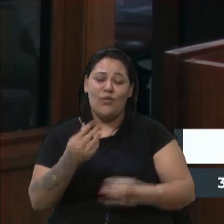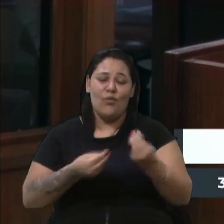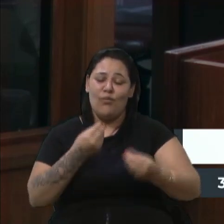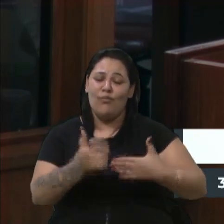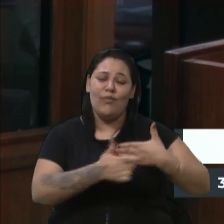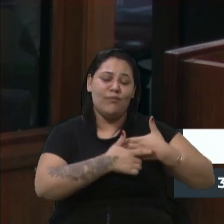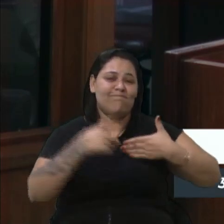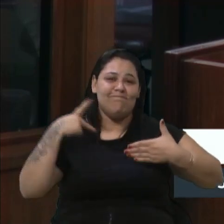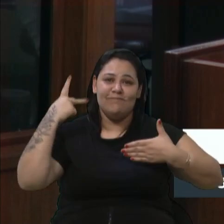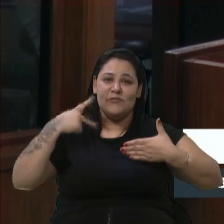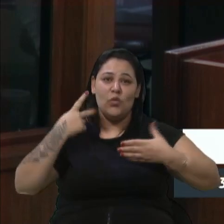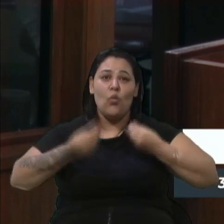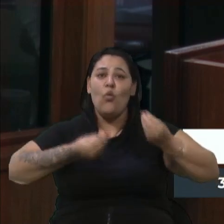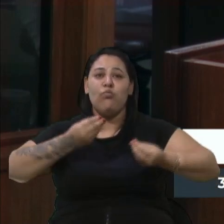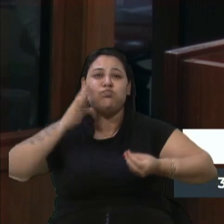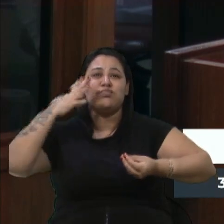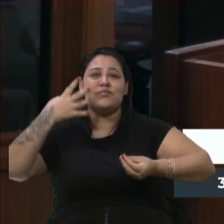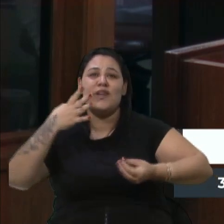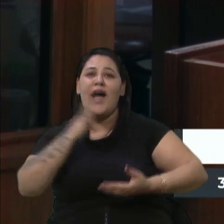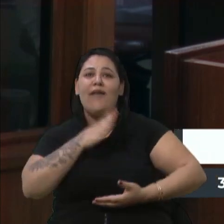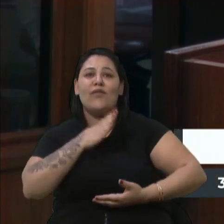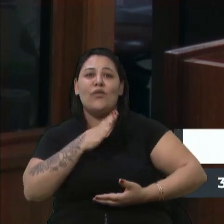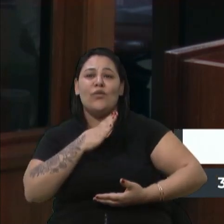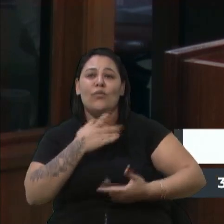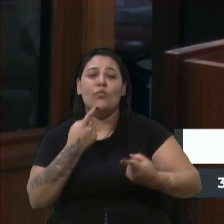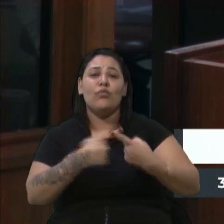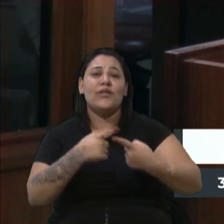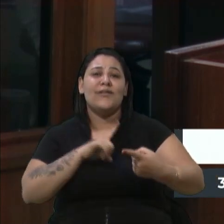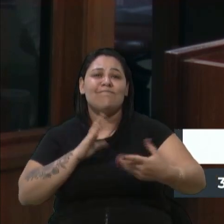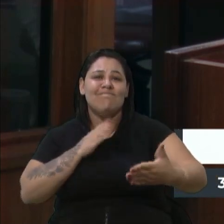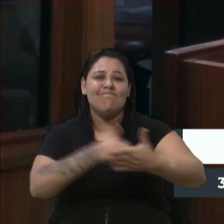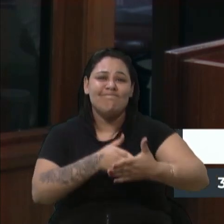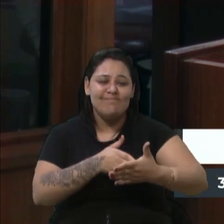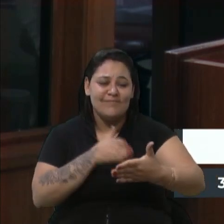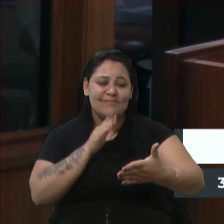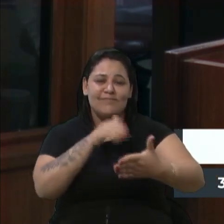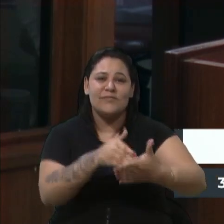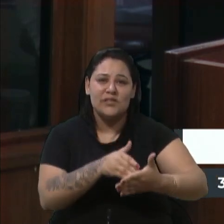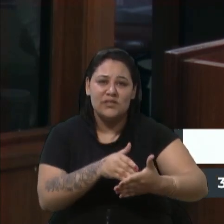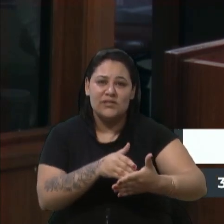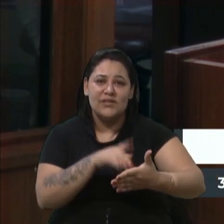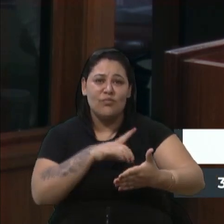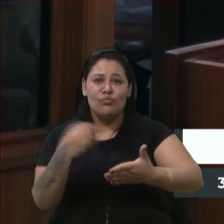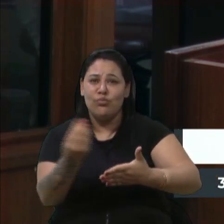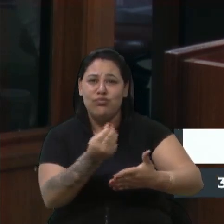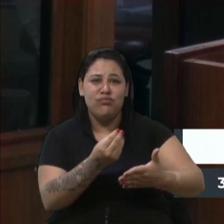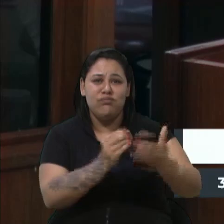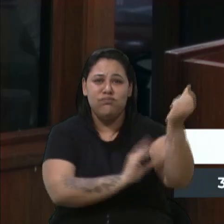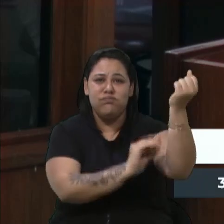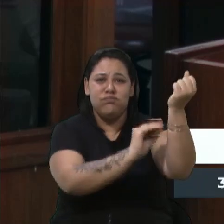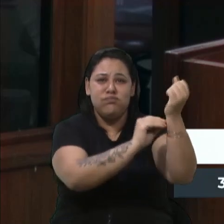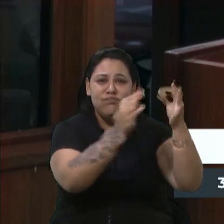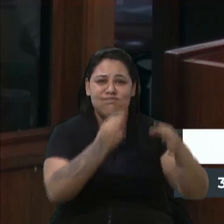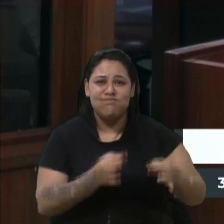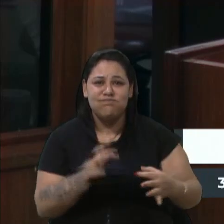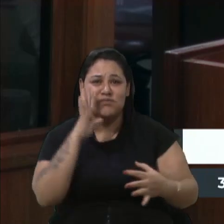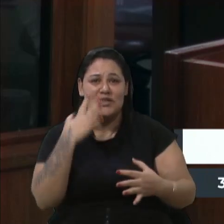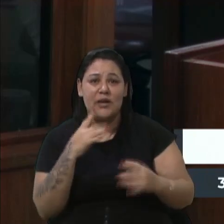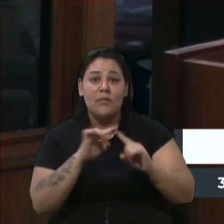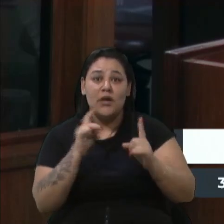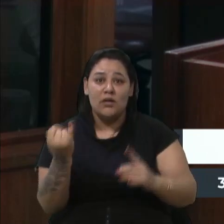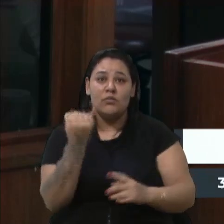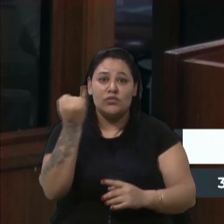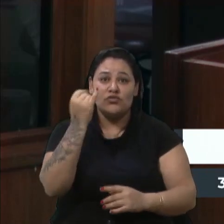essas situações rápidas, porque somos limitados, né, a isso. Mas é importante que a gente, né, acione o